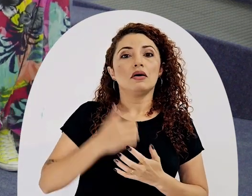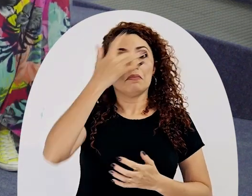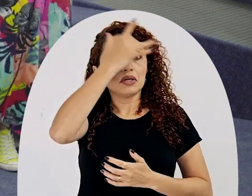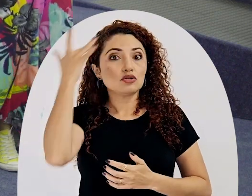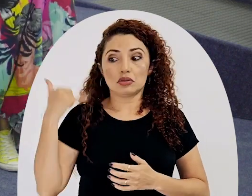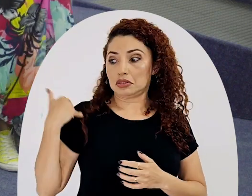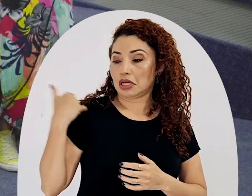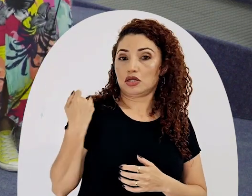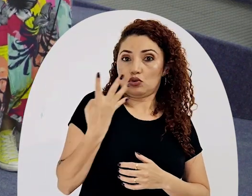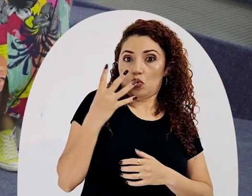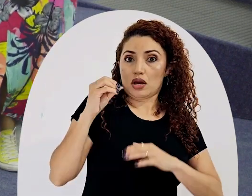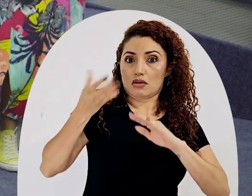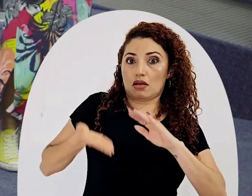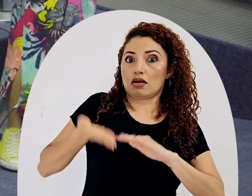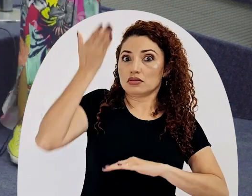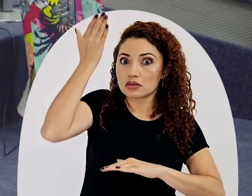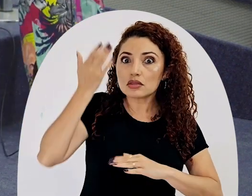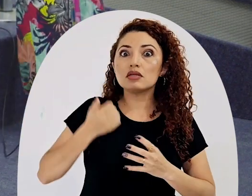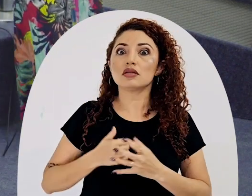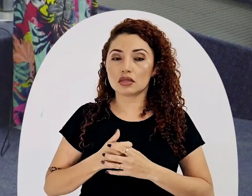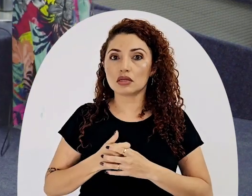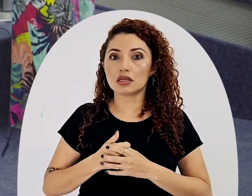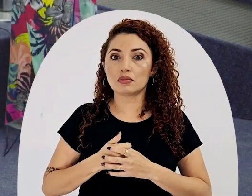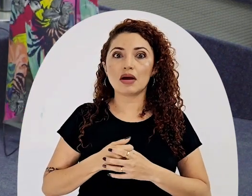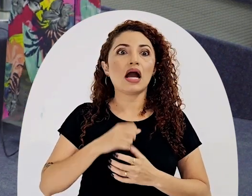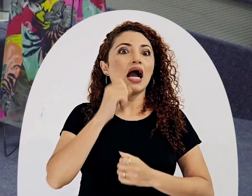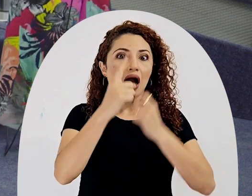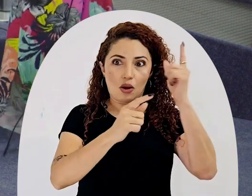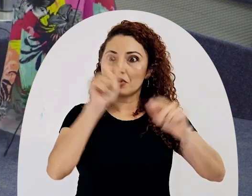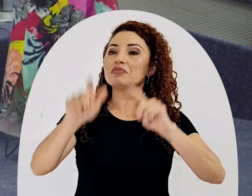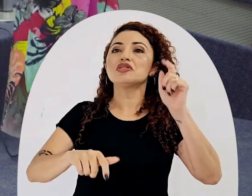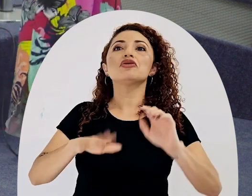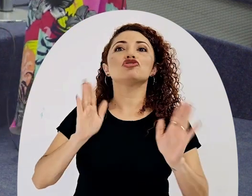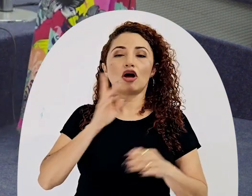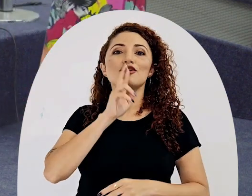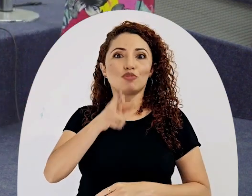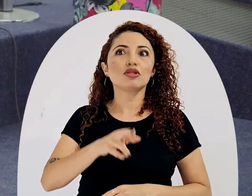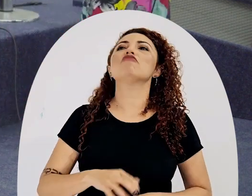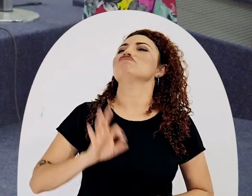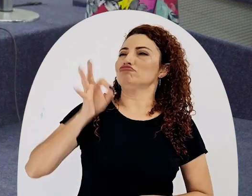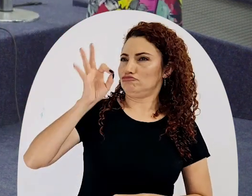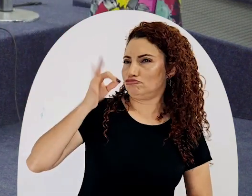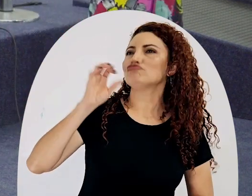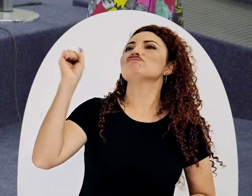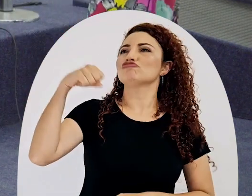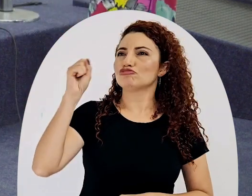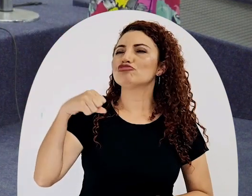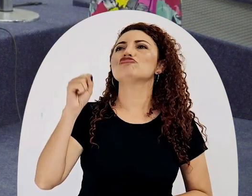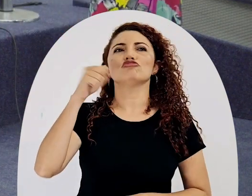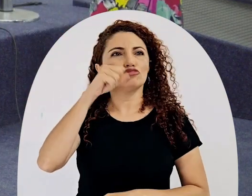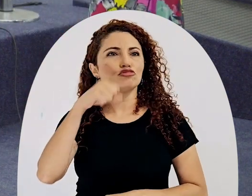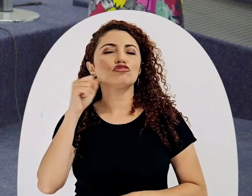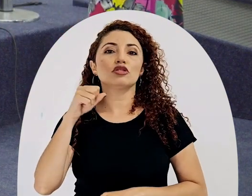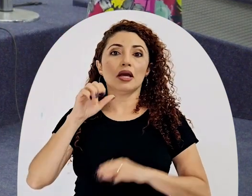Todo mundo já está falando aqui com certeza, gosto disso. Mas a gente vai conseguir agradar todo mundo?